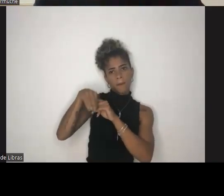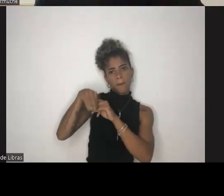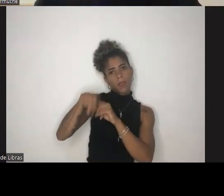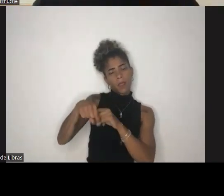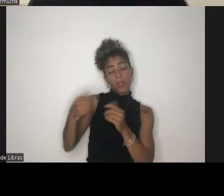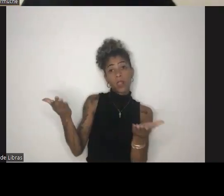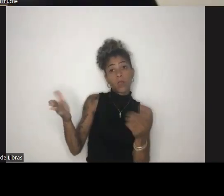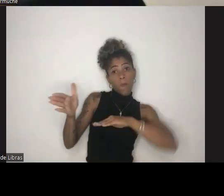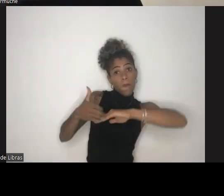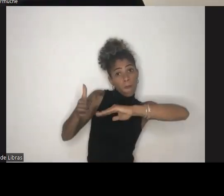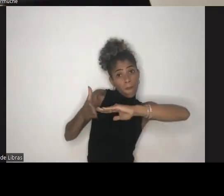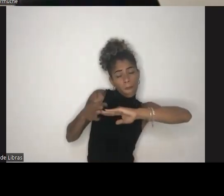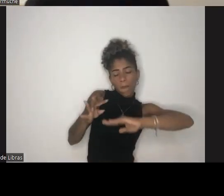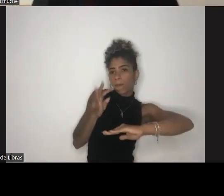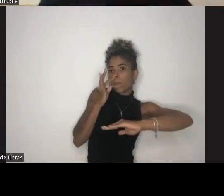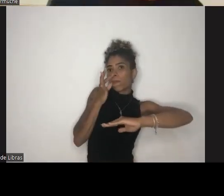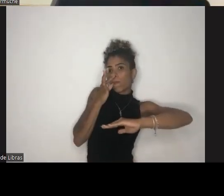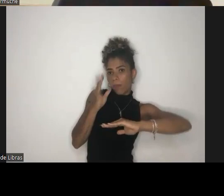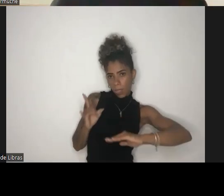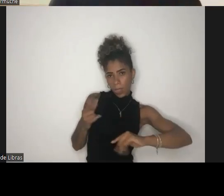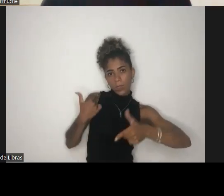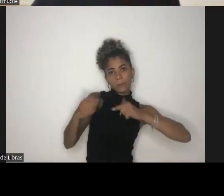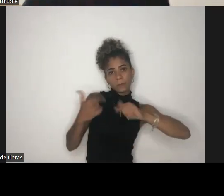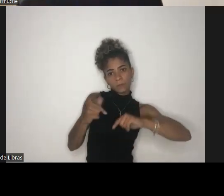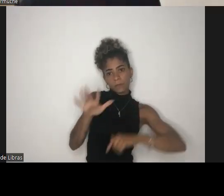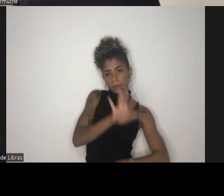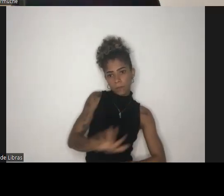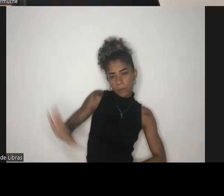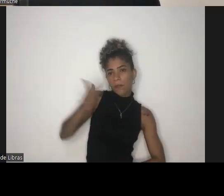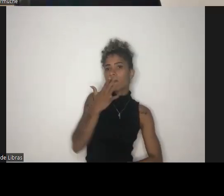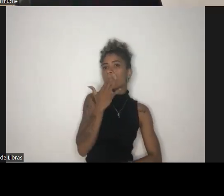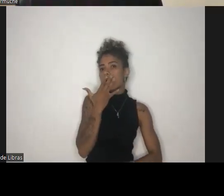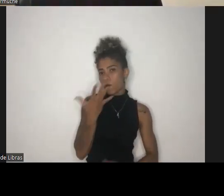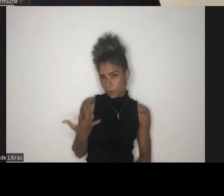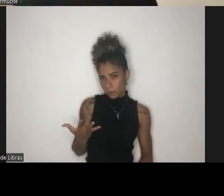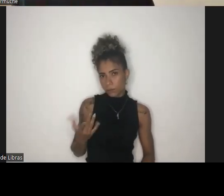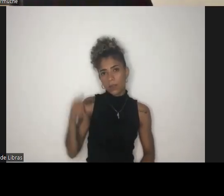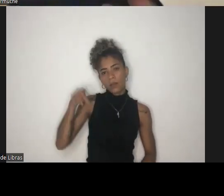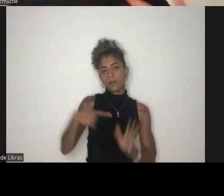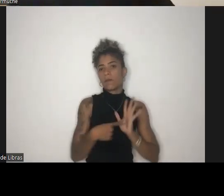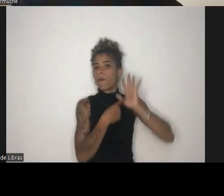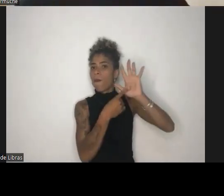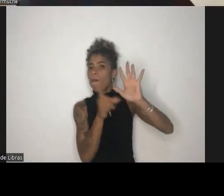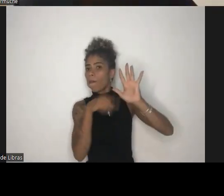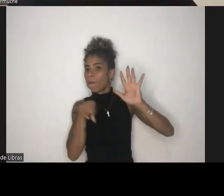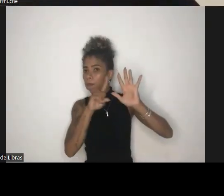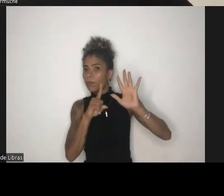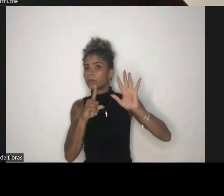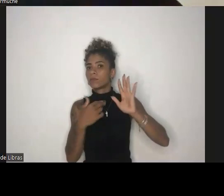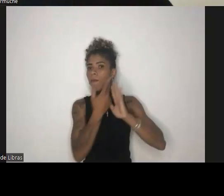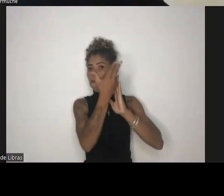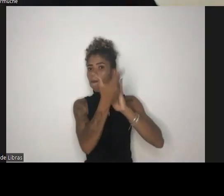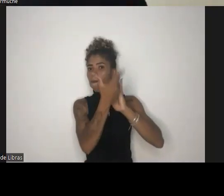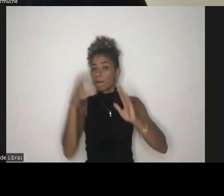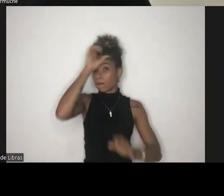que ficou incrível trabalhada em cima das tonalidades de cor então Tô mostrando para vocês curvas de aprendizado